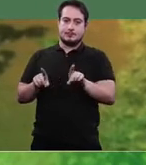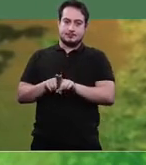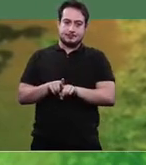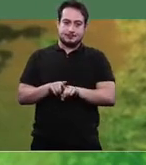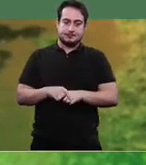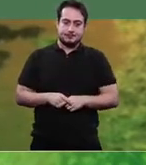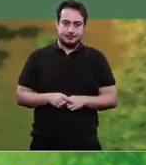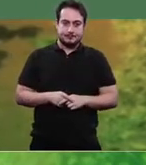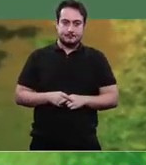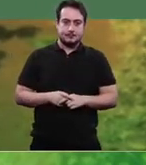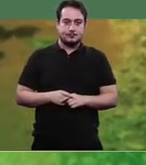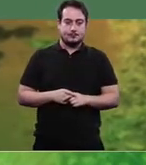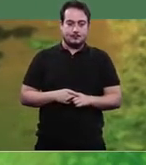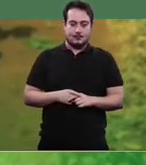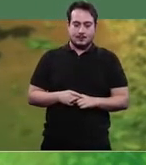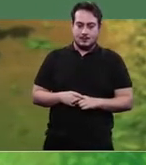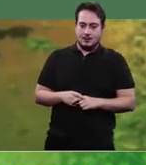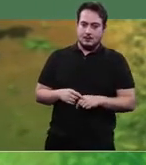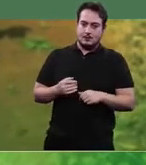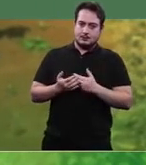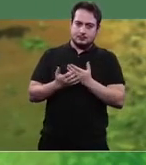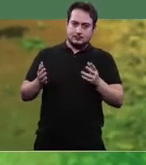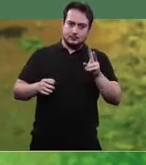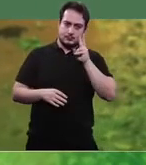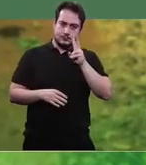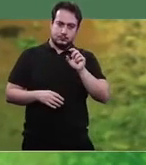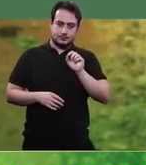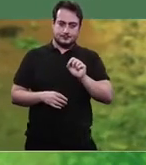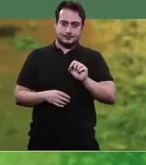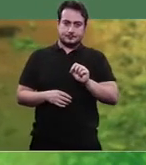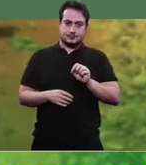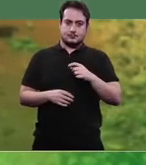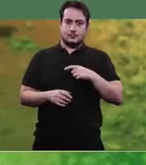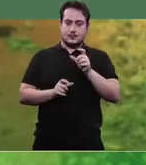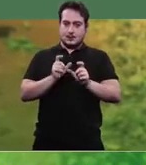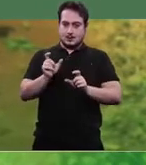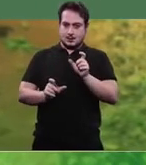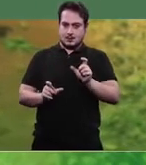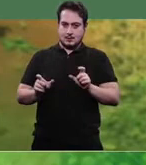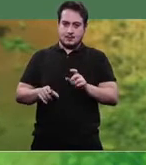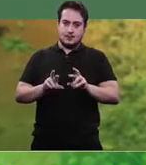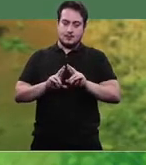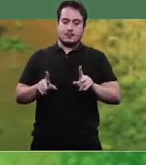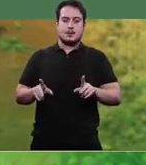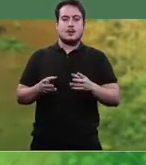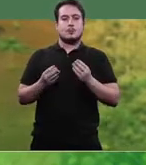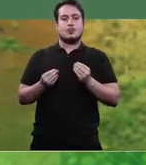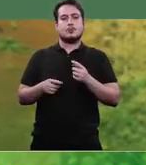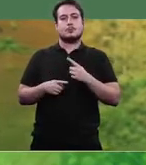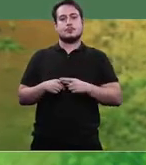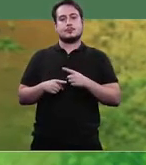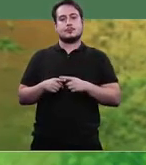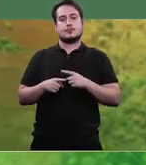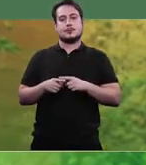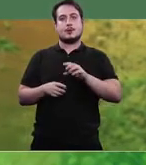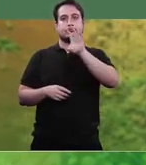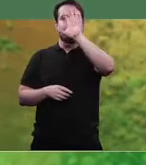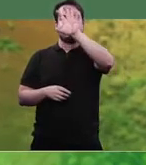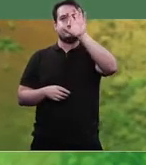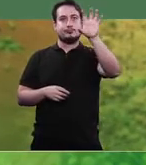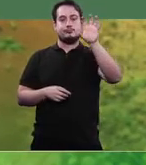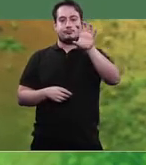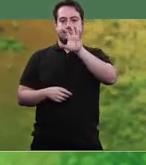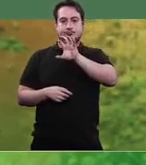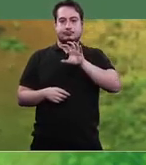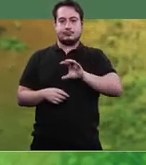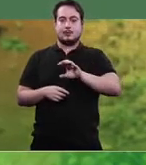Pode passar? E a gente vai ver que essas exportações por produto, elas vão se diferenciar muito regionalmente,